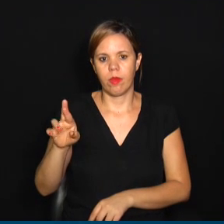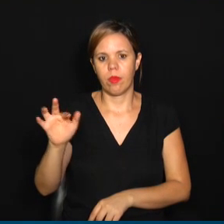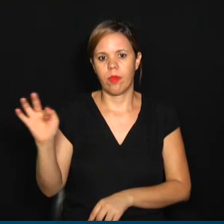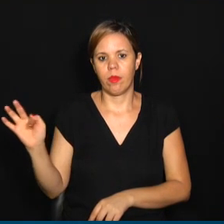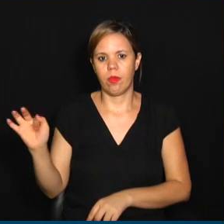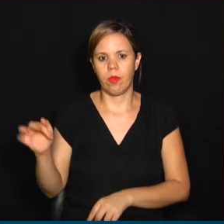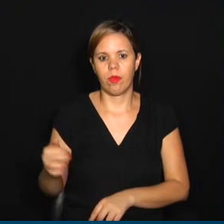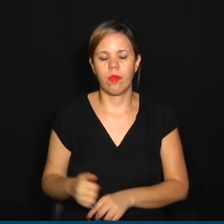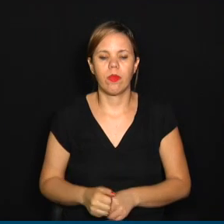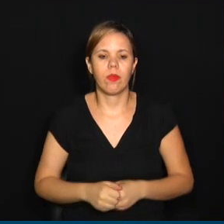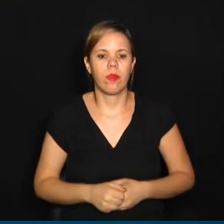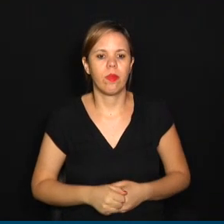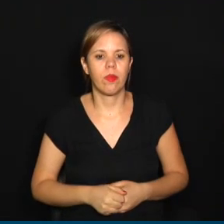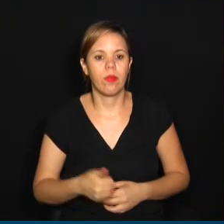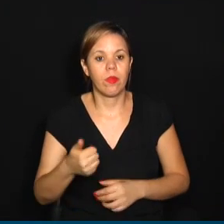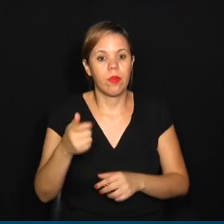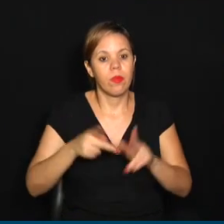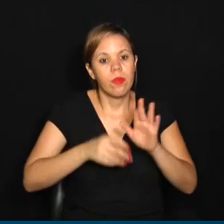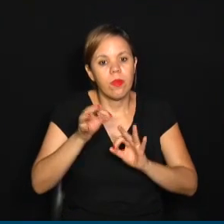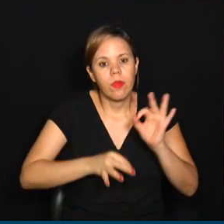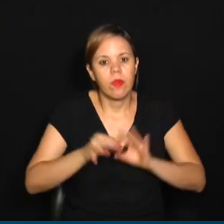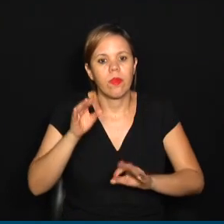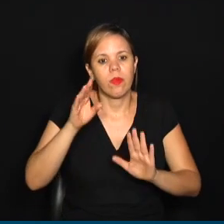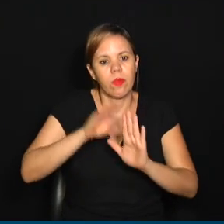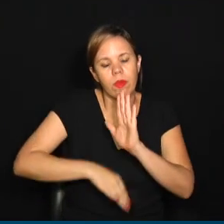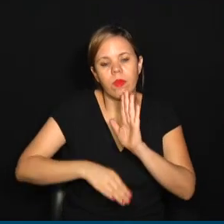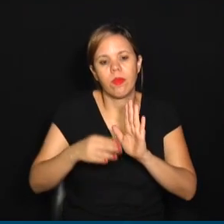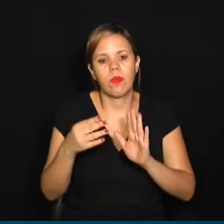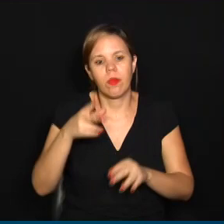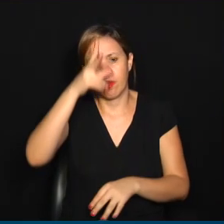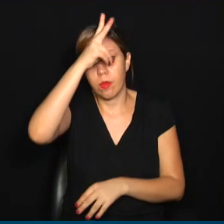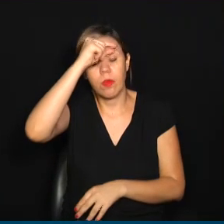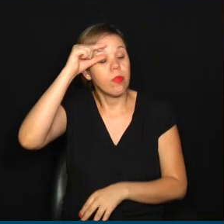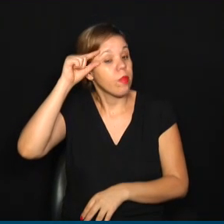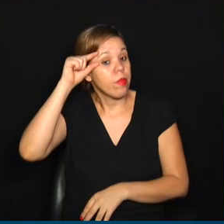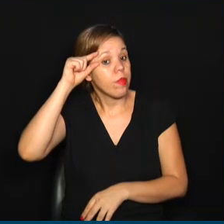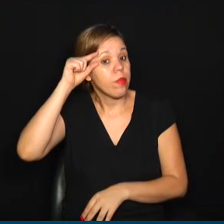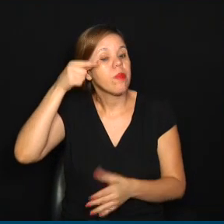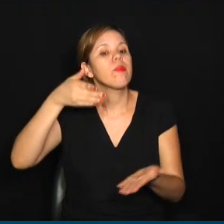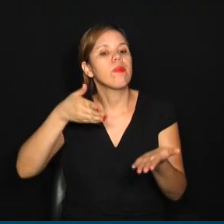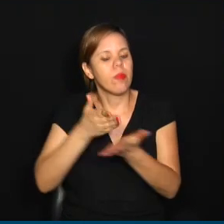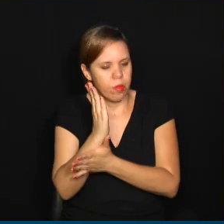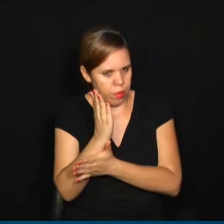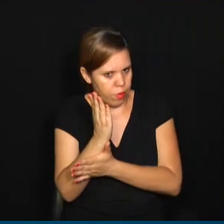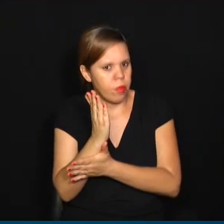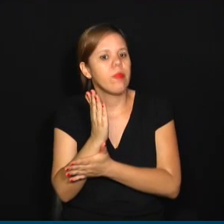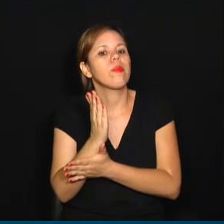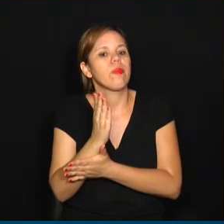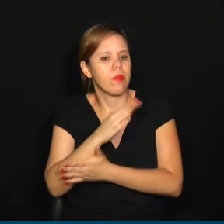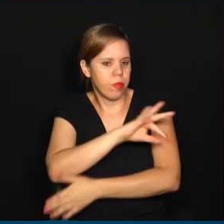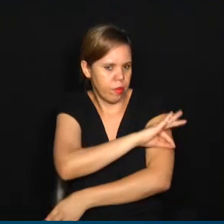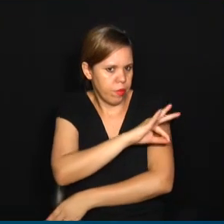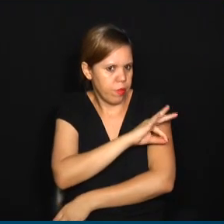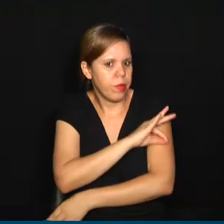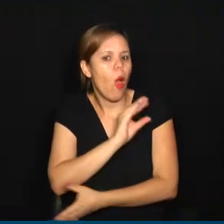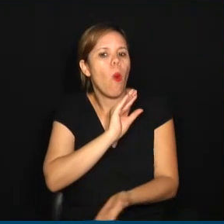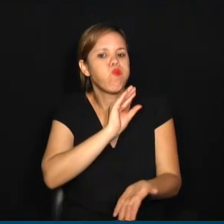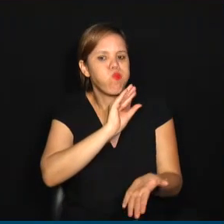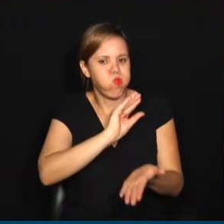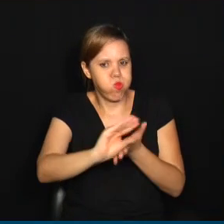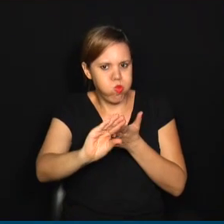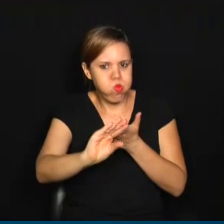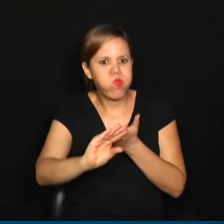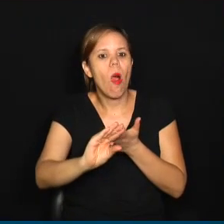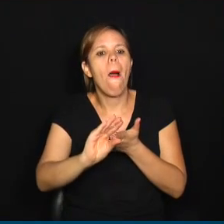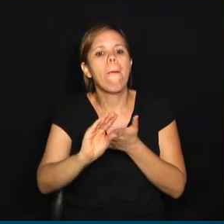3ª Região. Em primeira discussão está na pauta o projeto do prefeito municipal, que autoriza o Poder Executivo a utilizar recursos